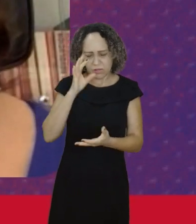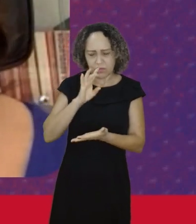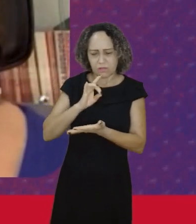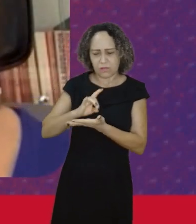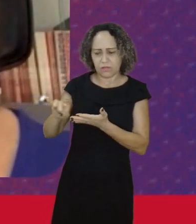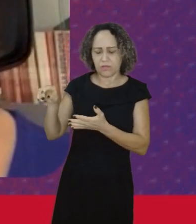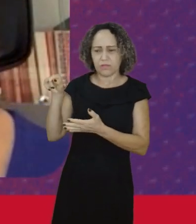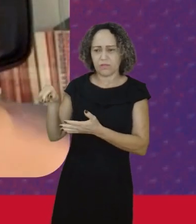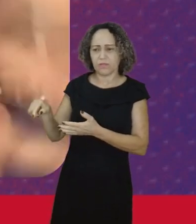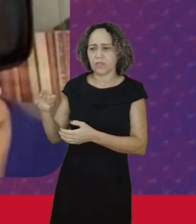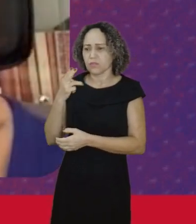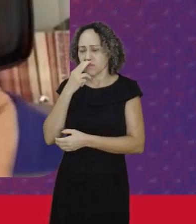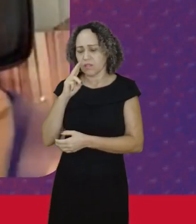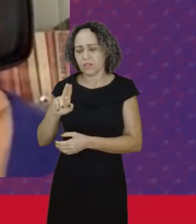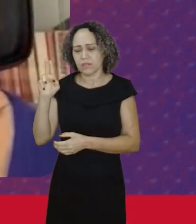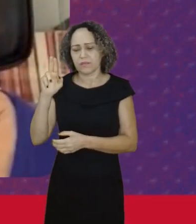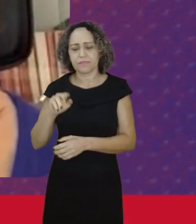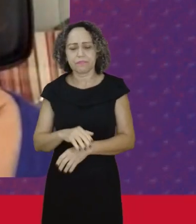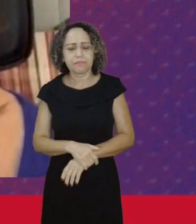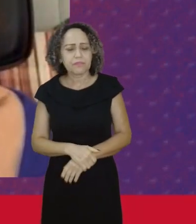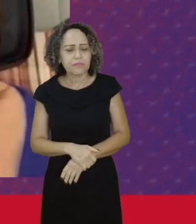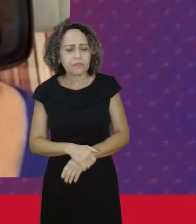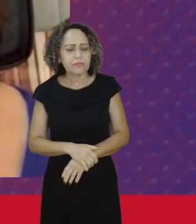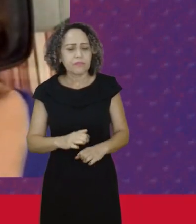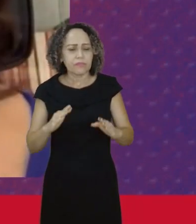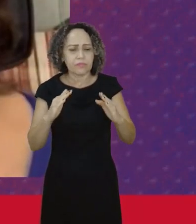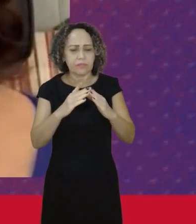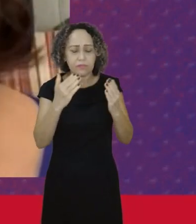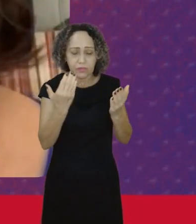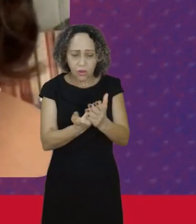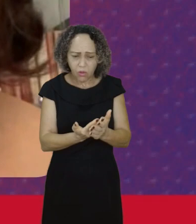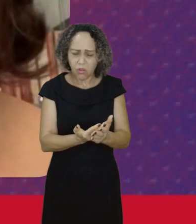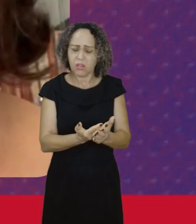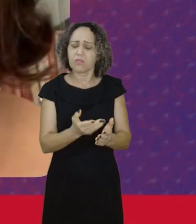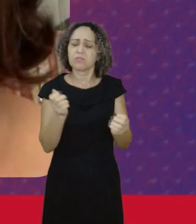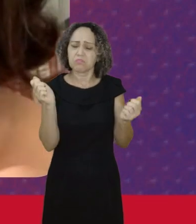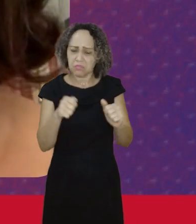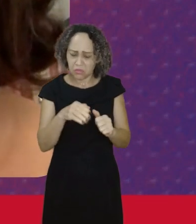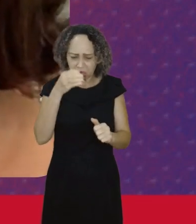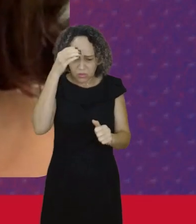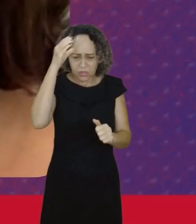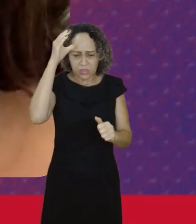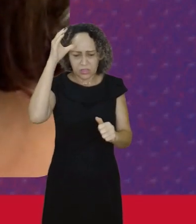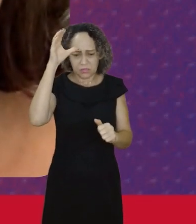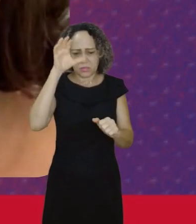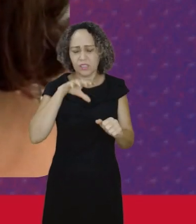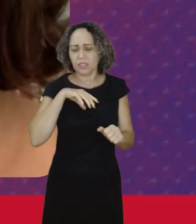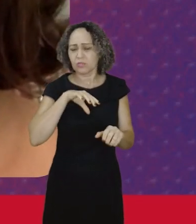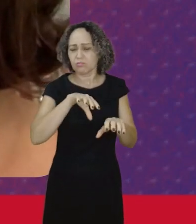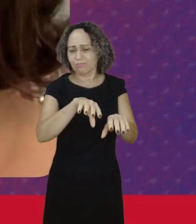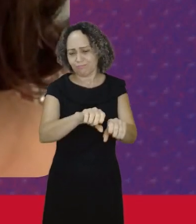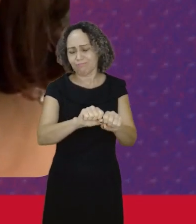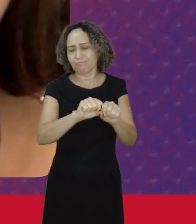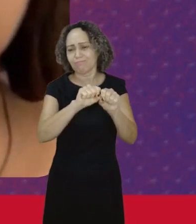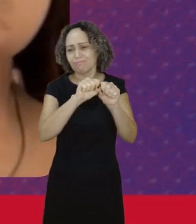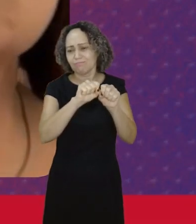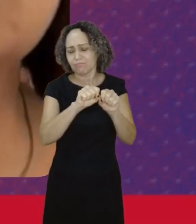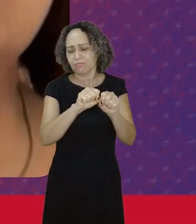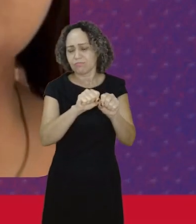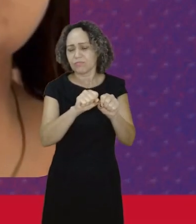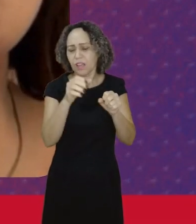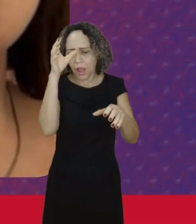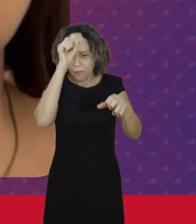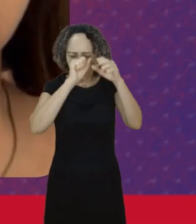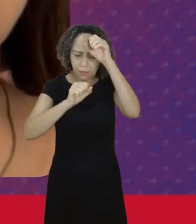lugar em que se tem acesso à ciência, ao conhecimento, mas também a valores. E é importante a gente dizer que esses